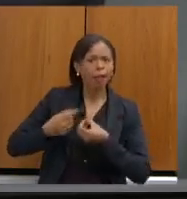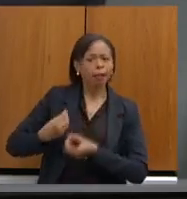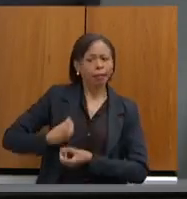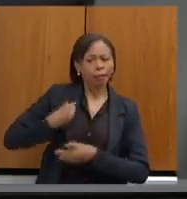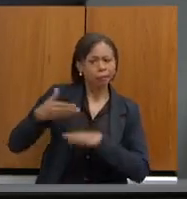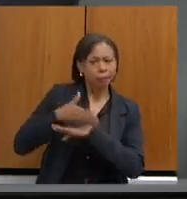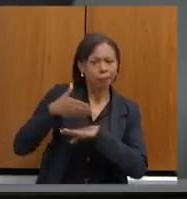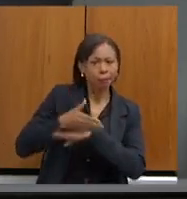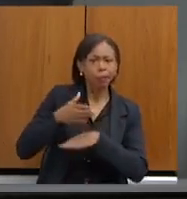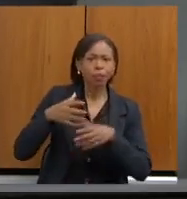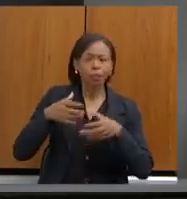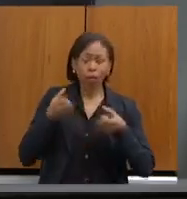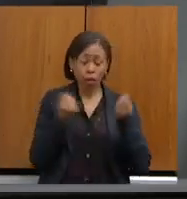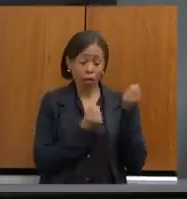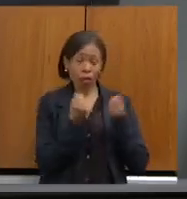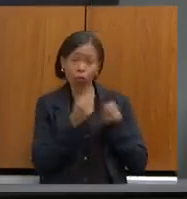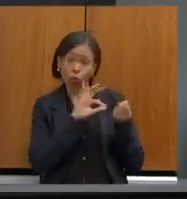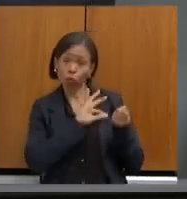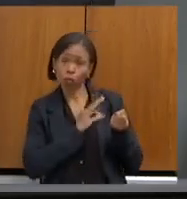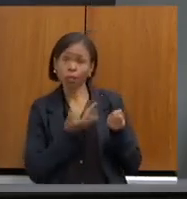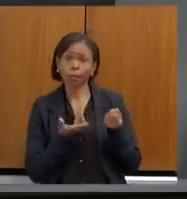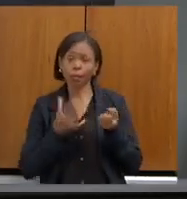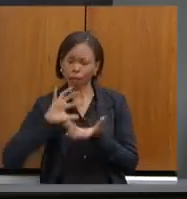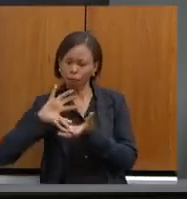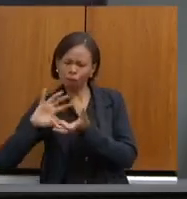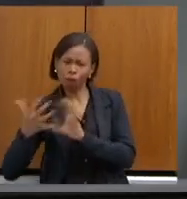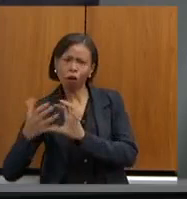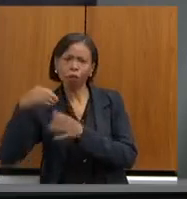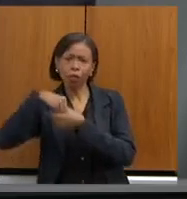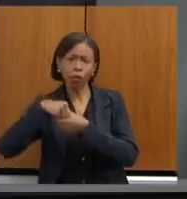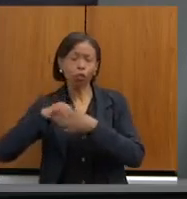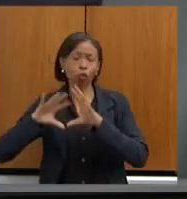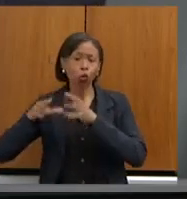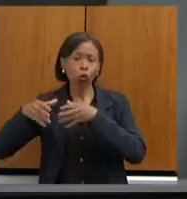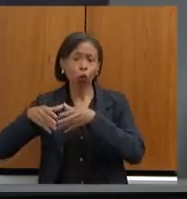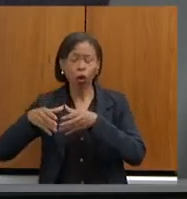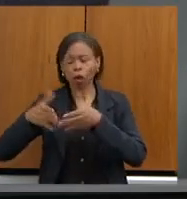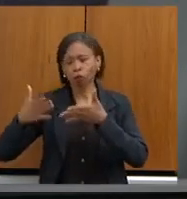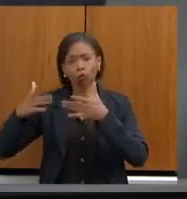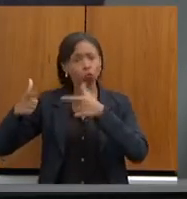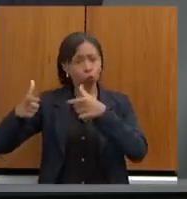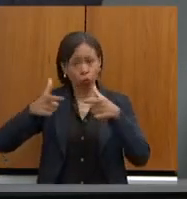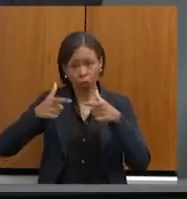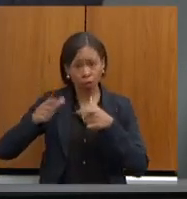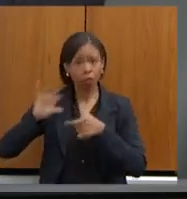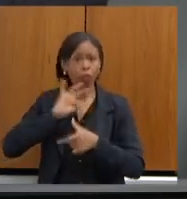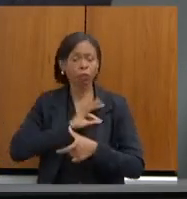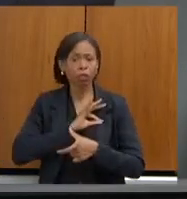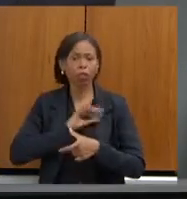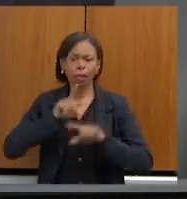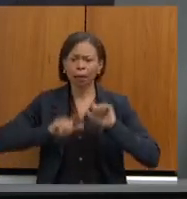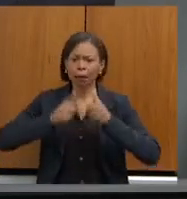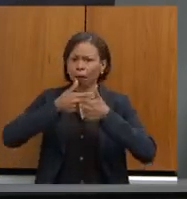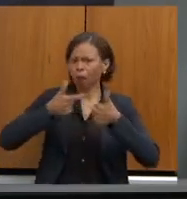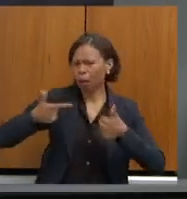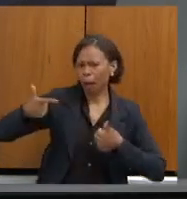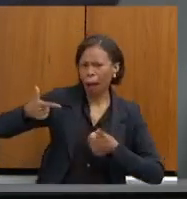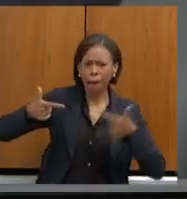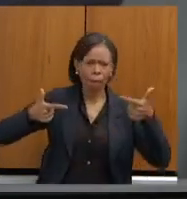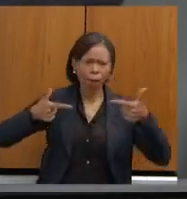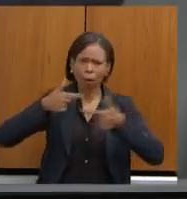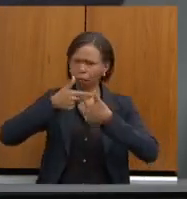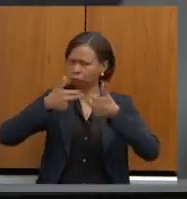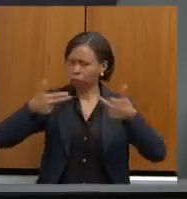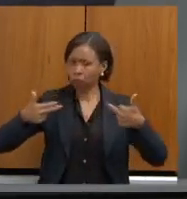viaturas reforma de quartel armamento vossa excelência viu agora fica o final de semana também